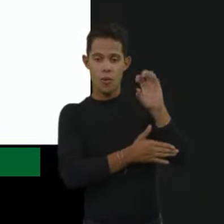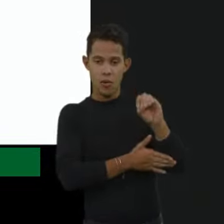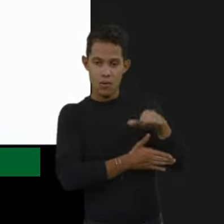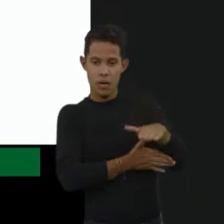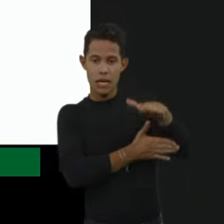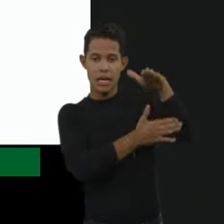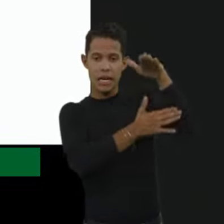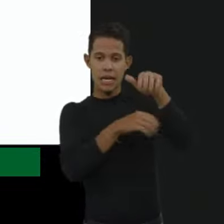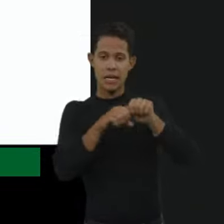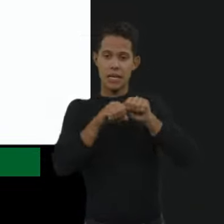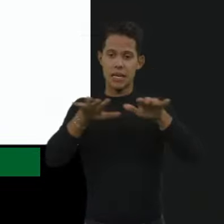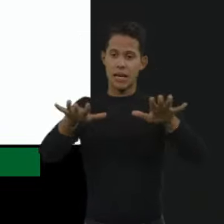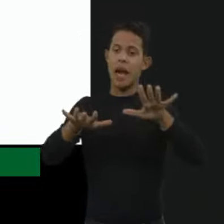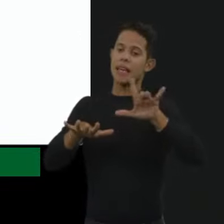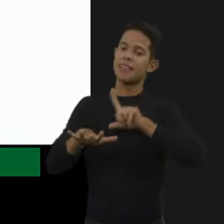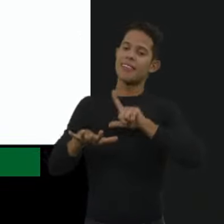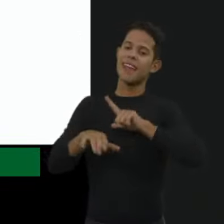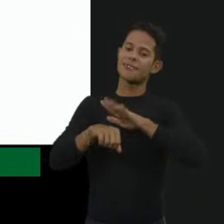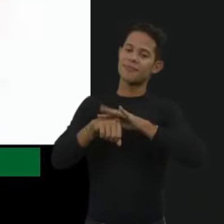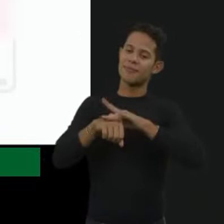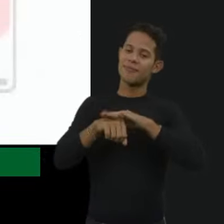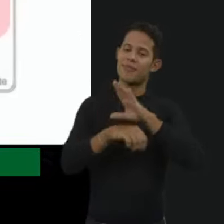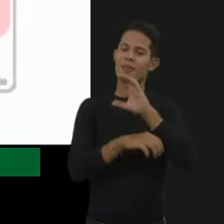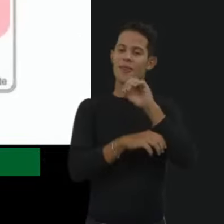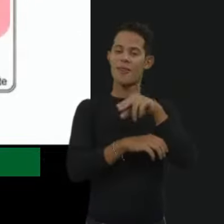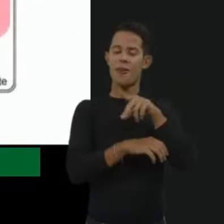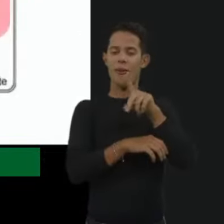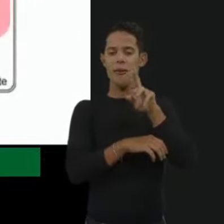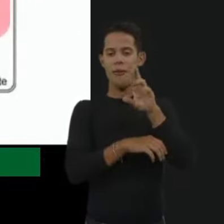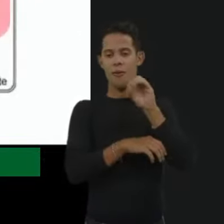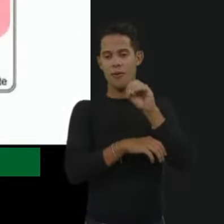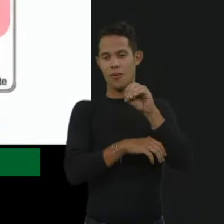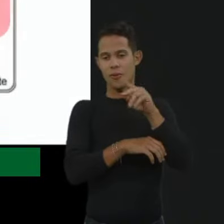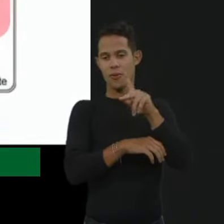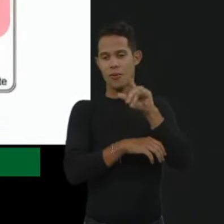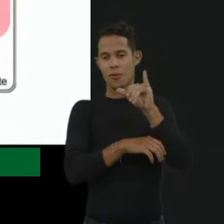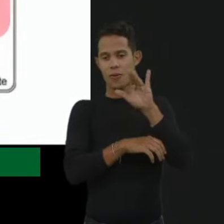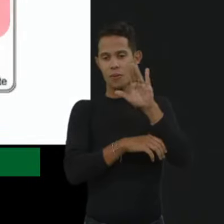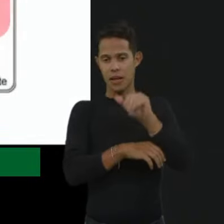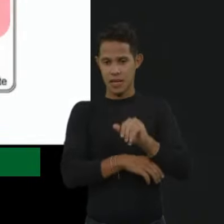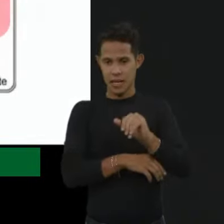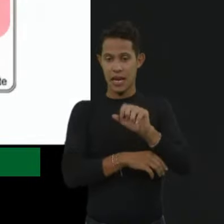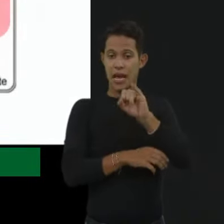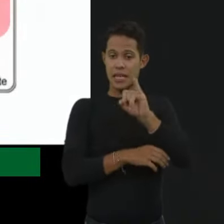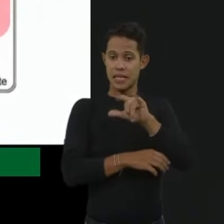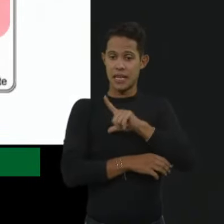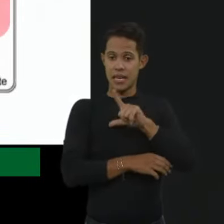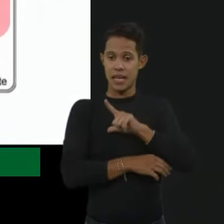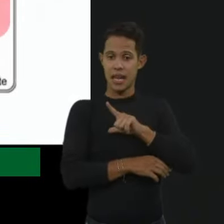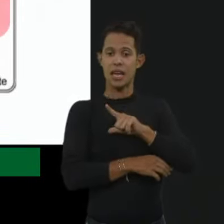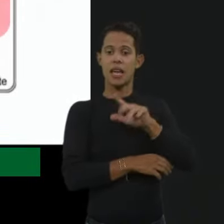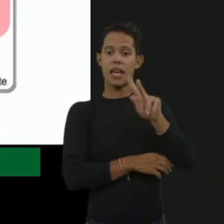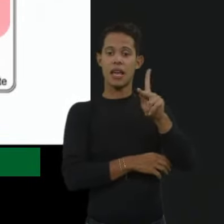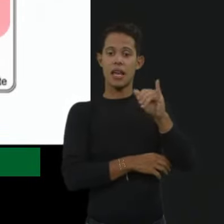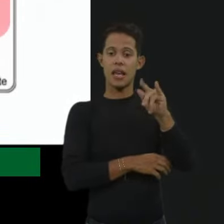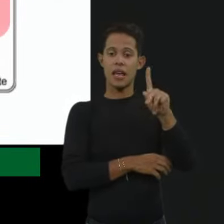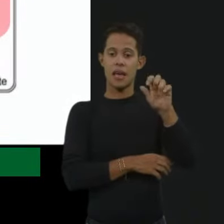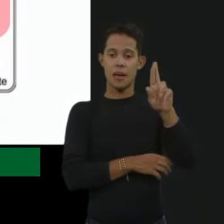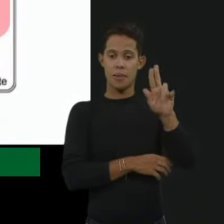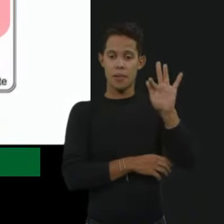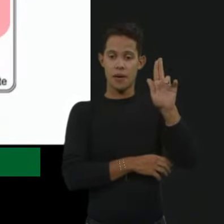a acondroplasia. Quando eu tenho uma hiperfunção desse receptor, faço o contrário,